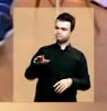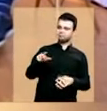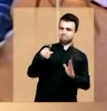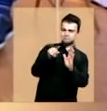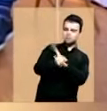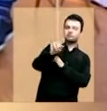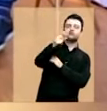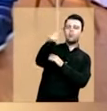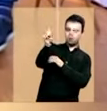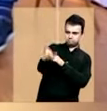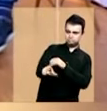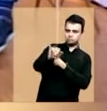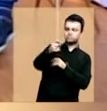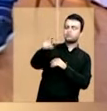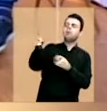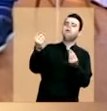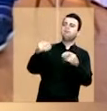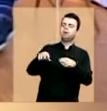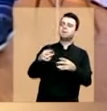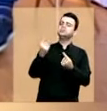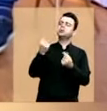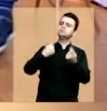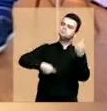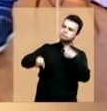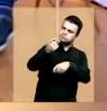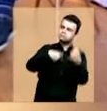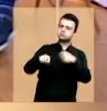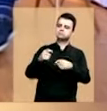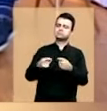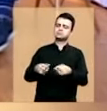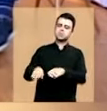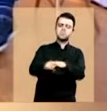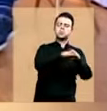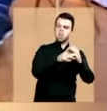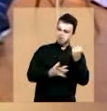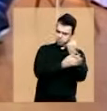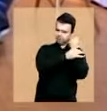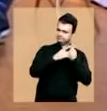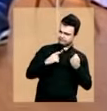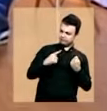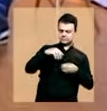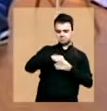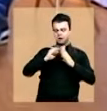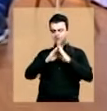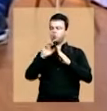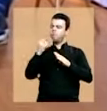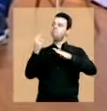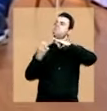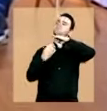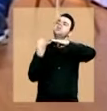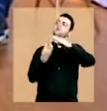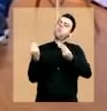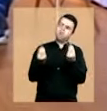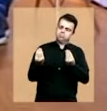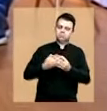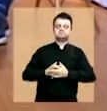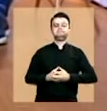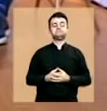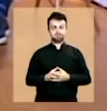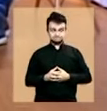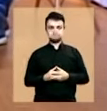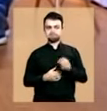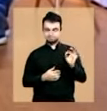às finanças? O que seria uma finança sustentável? Pensando na minha casa, por exemplo, e pensando numa empresa. Quando nós falamos